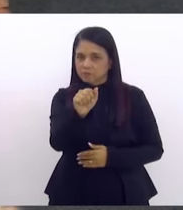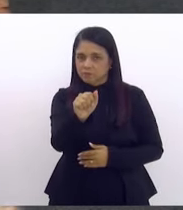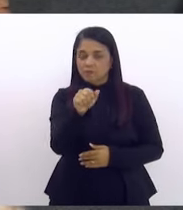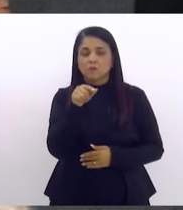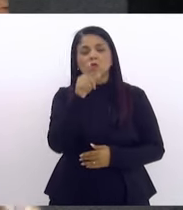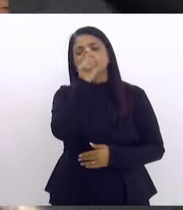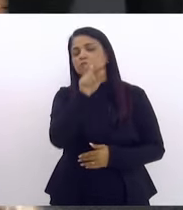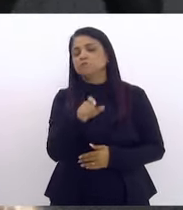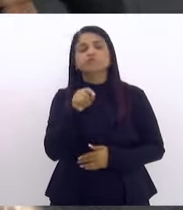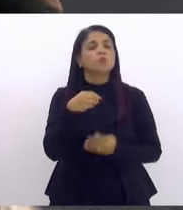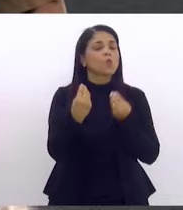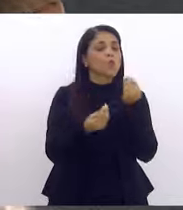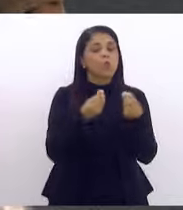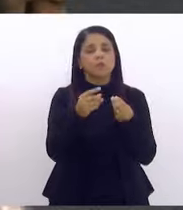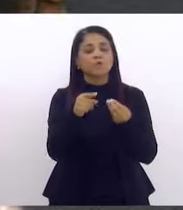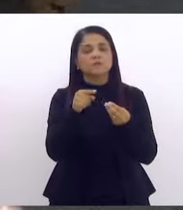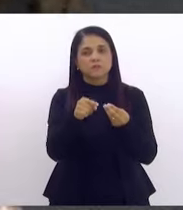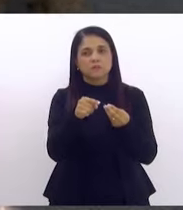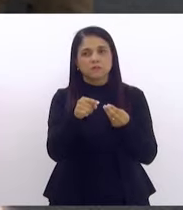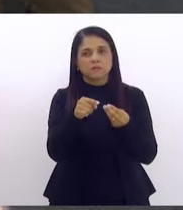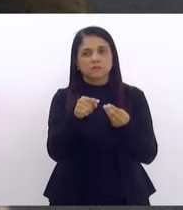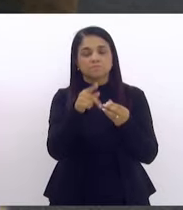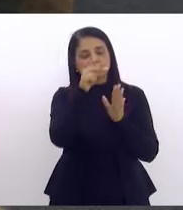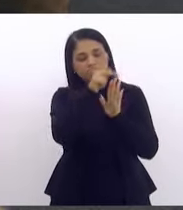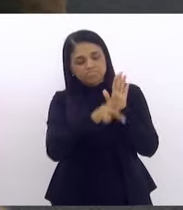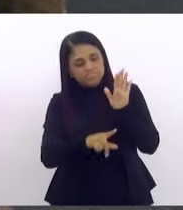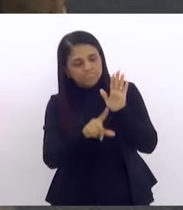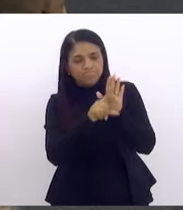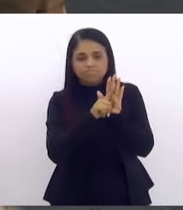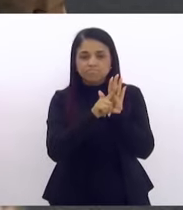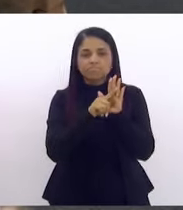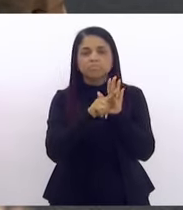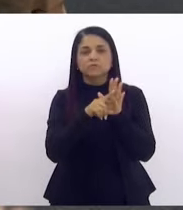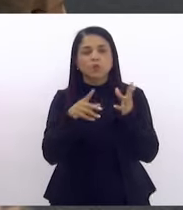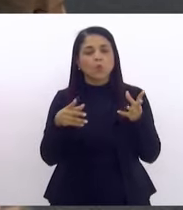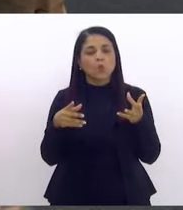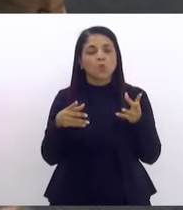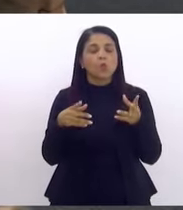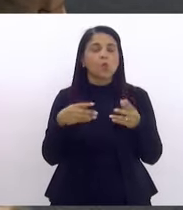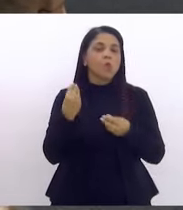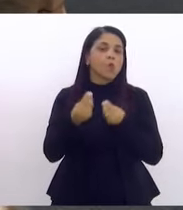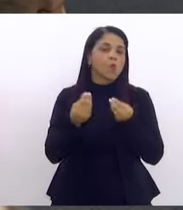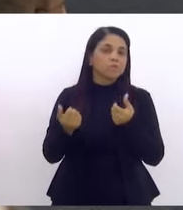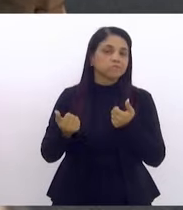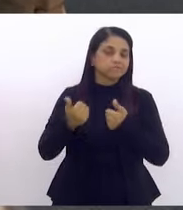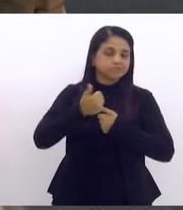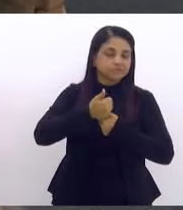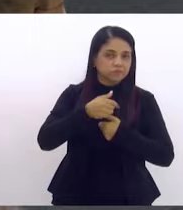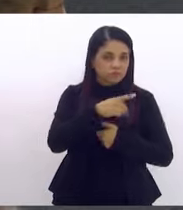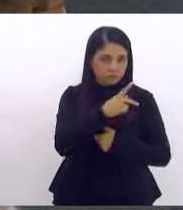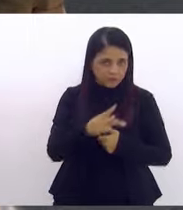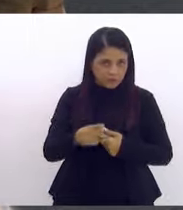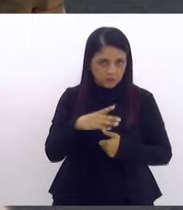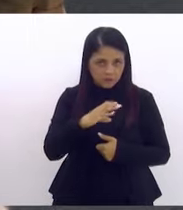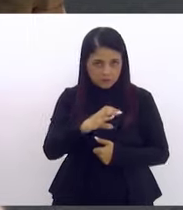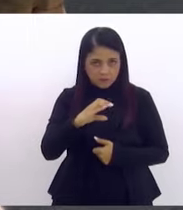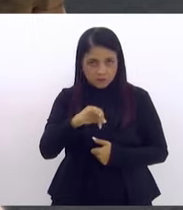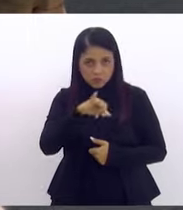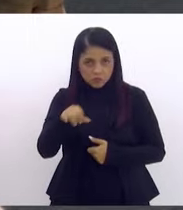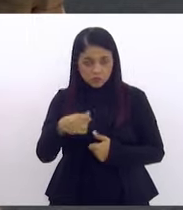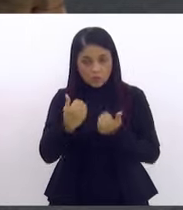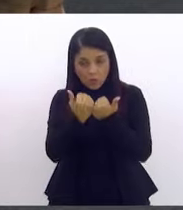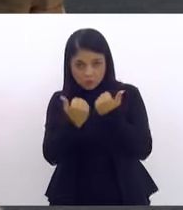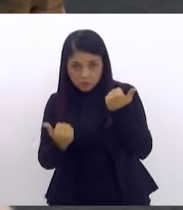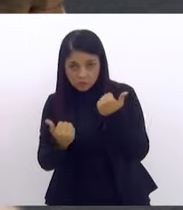Vossa Excelência apreciaria esse projeto na qualidade de presidente da CCJ, sobretudo com a sua